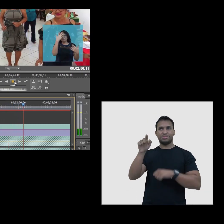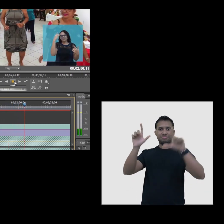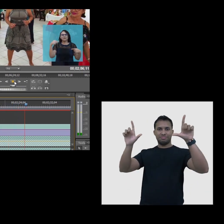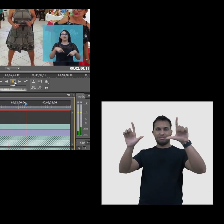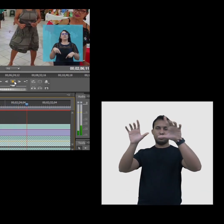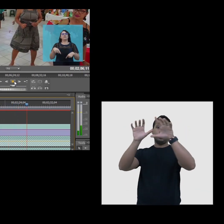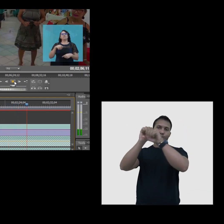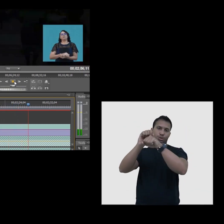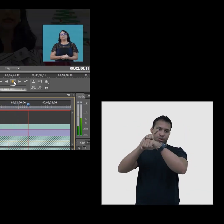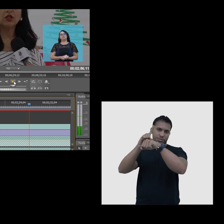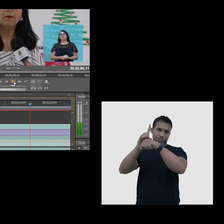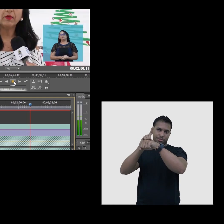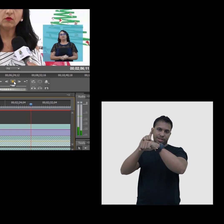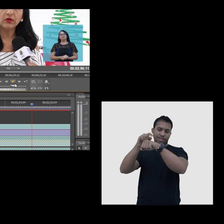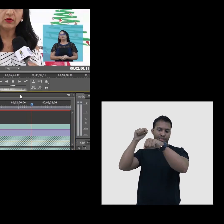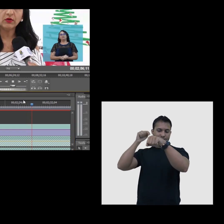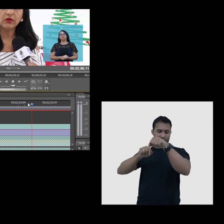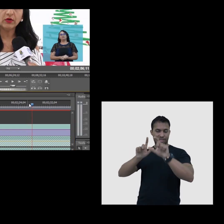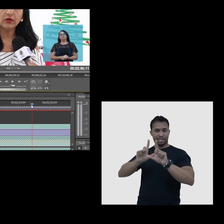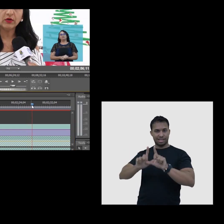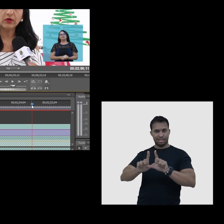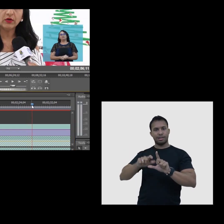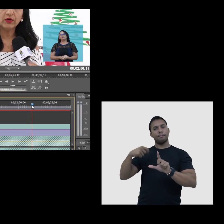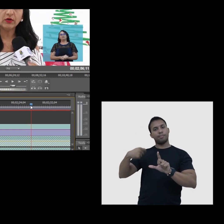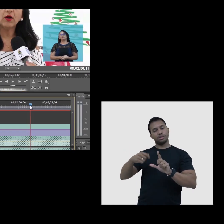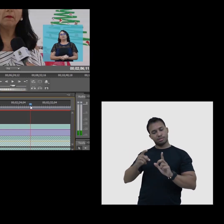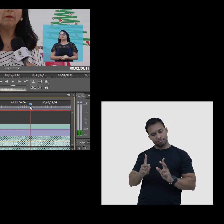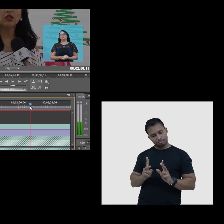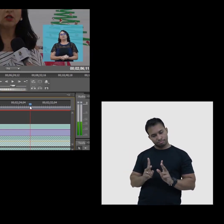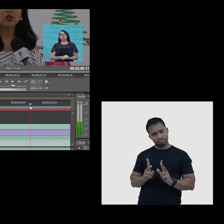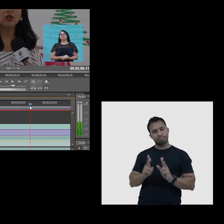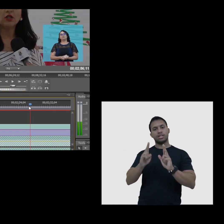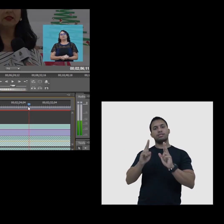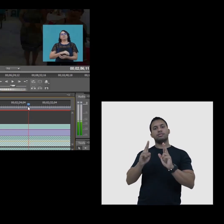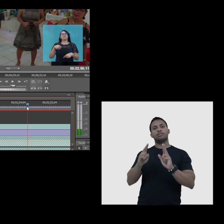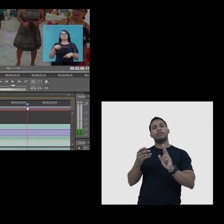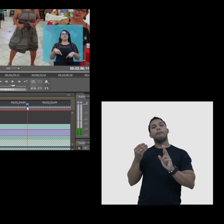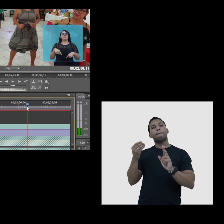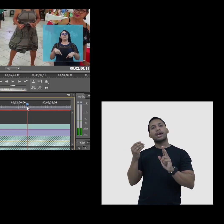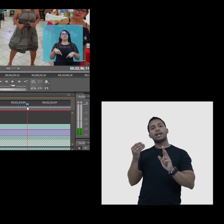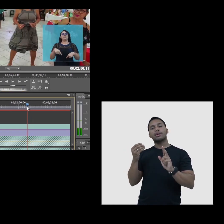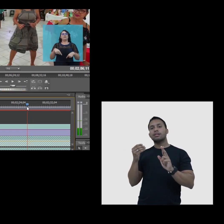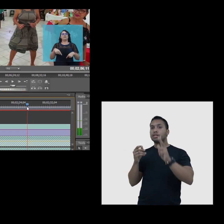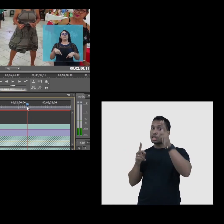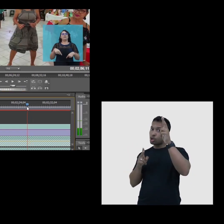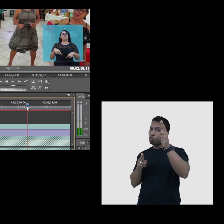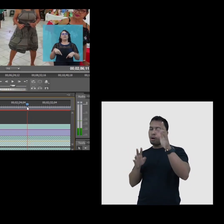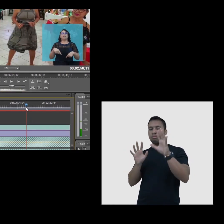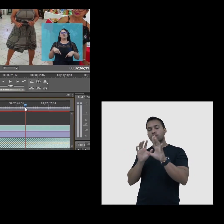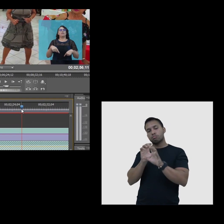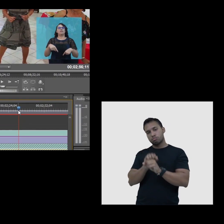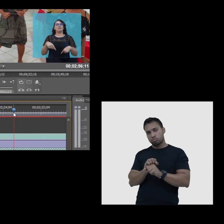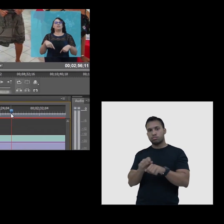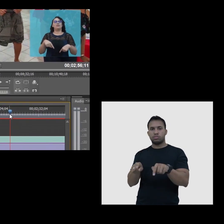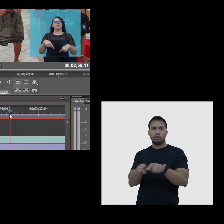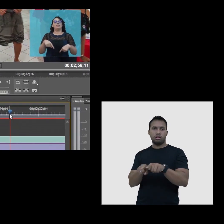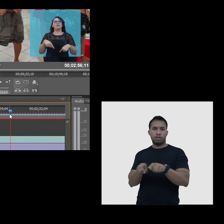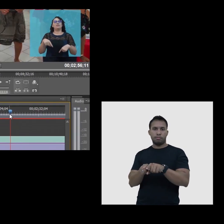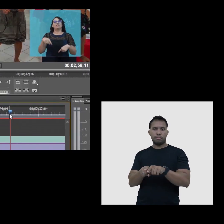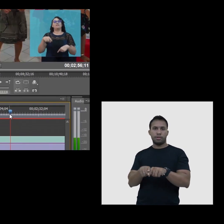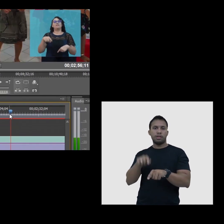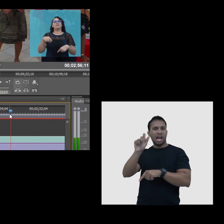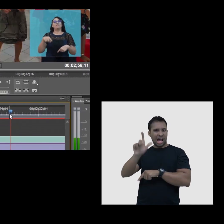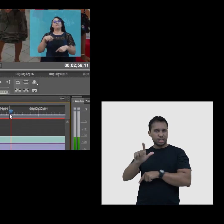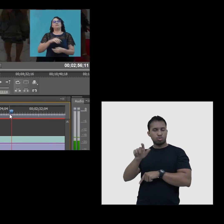novamente um ponto de tela preta no vídeo base. A gente vai fazer um corte no intérprete, na camada do intérprete, para acrescentar a propriedade de Deep to